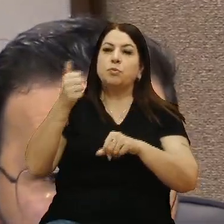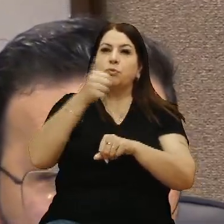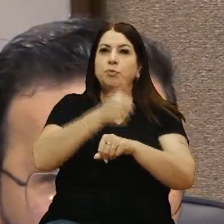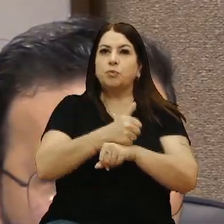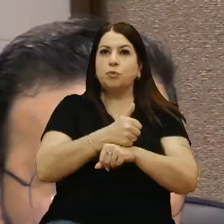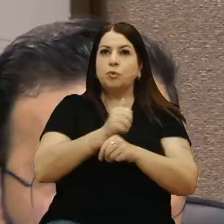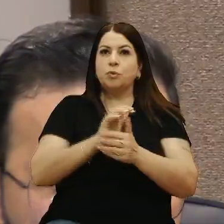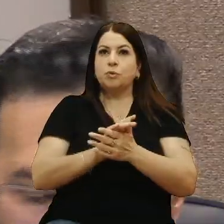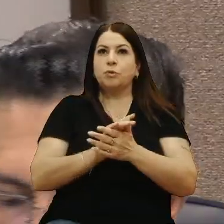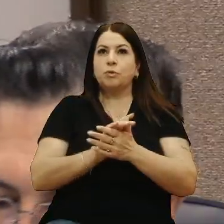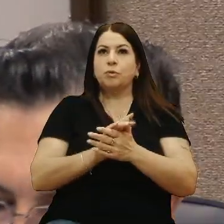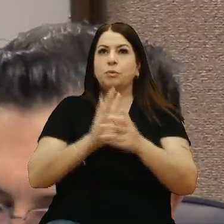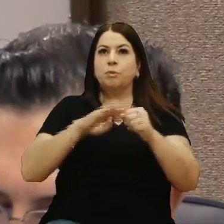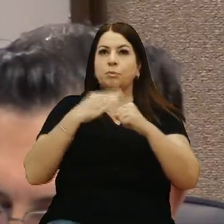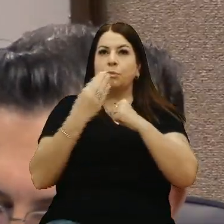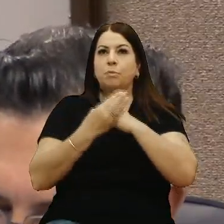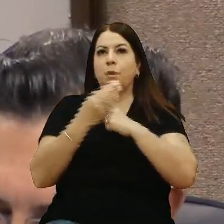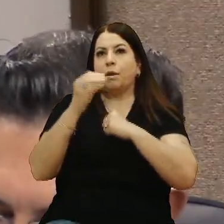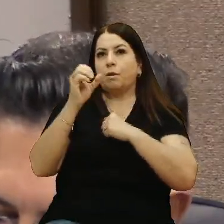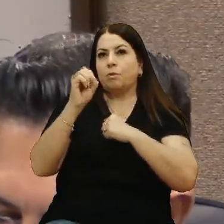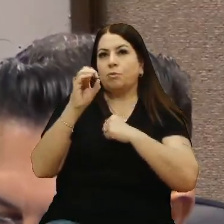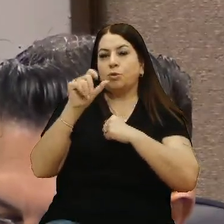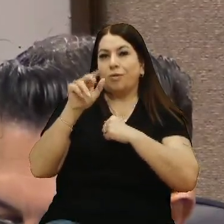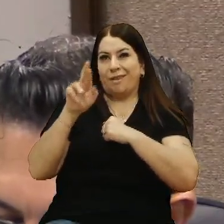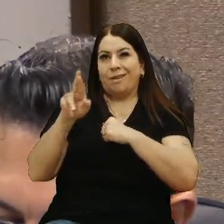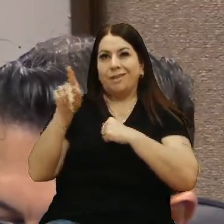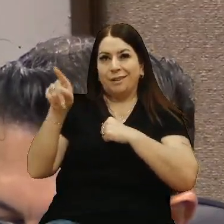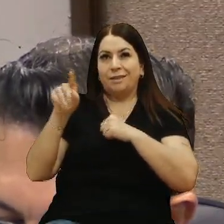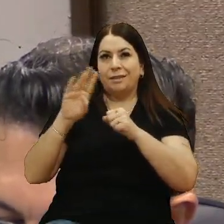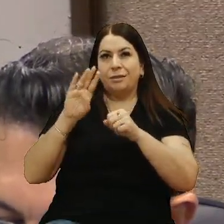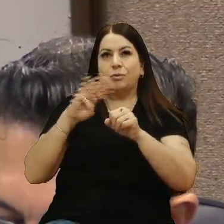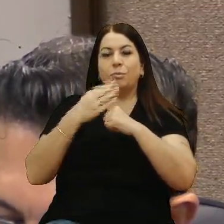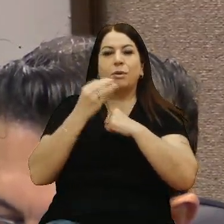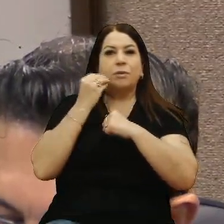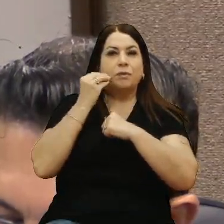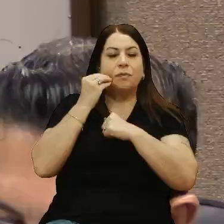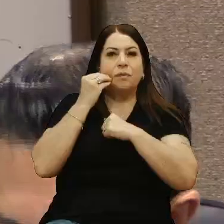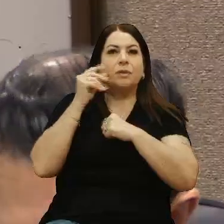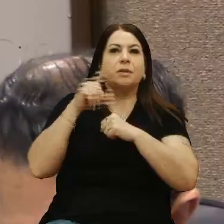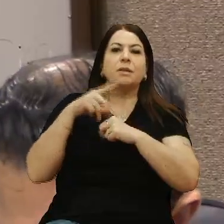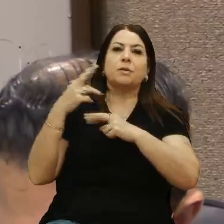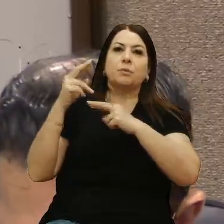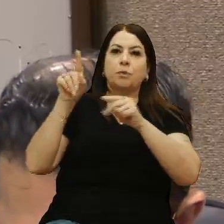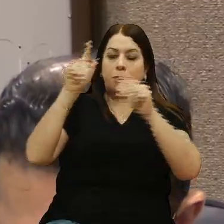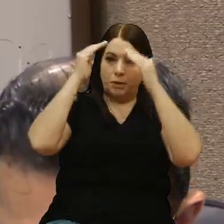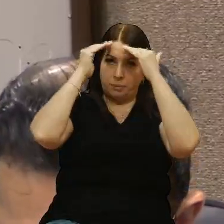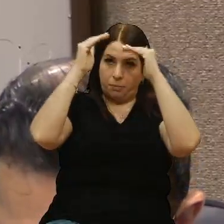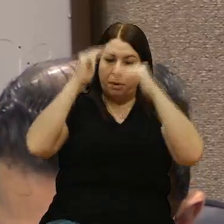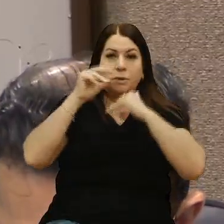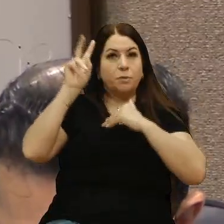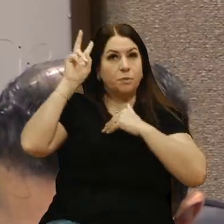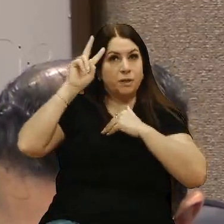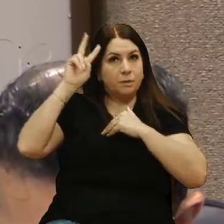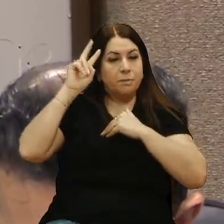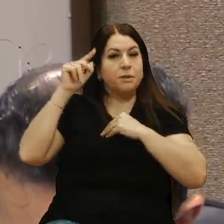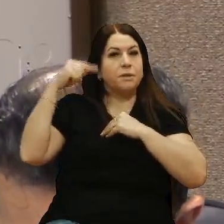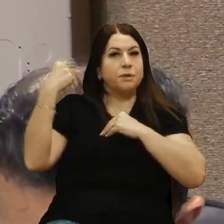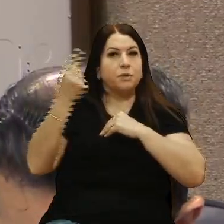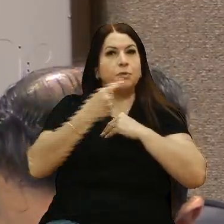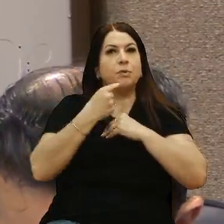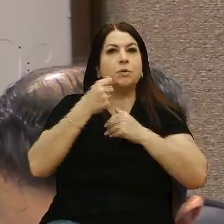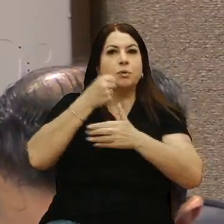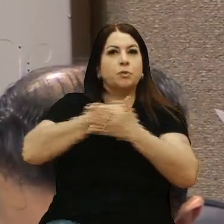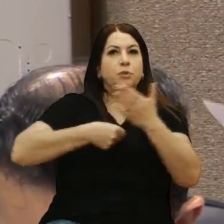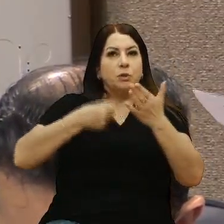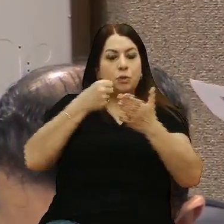pelo loteamento solar das Videiras, cujo o nome carrega o respeito e a memória dessa história de